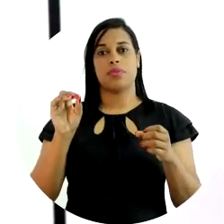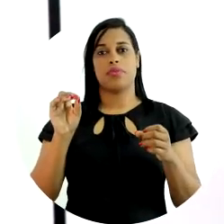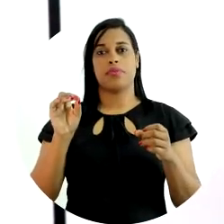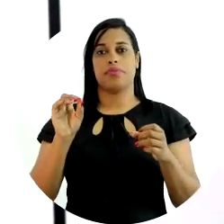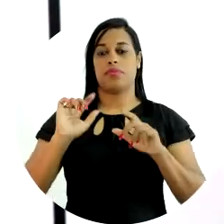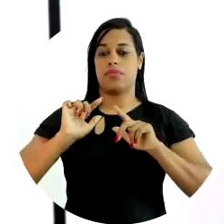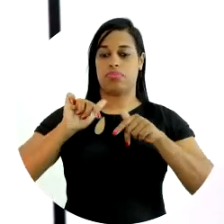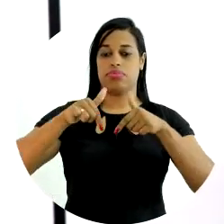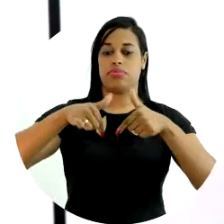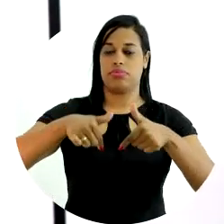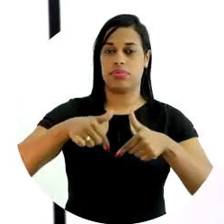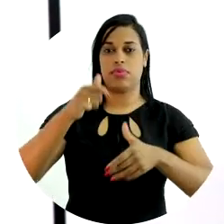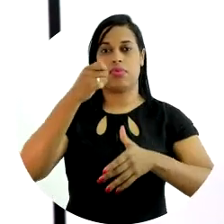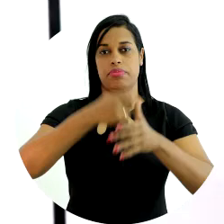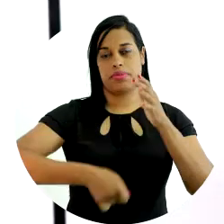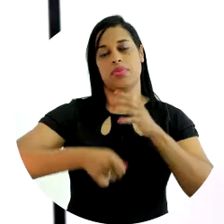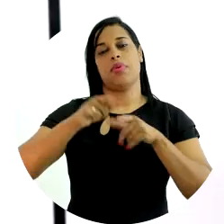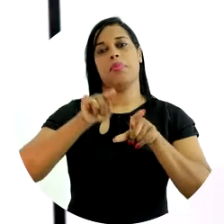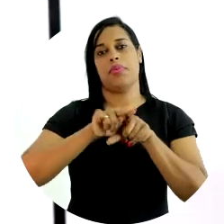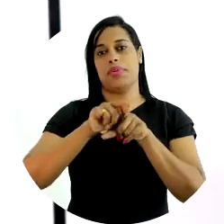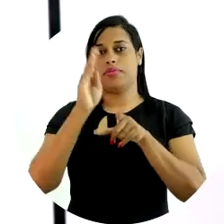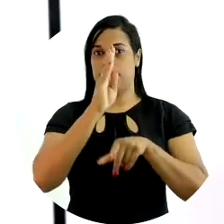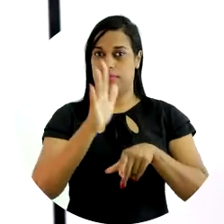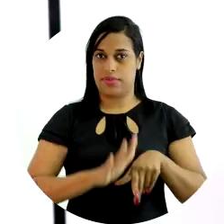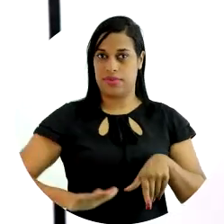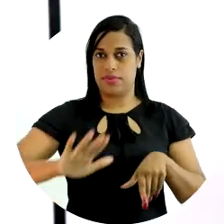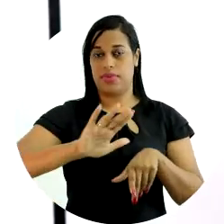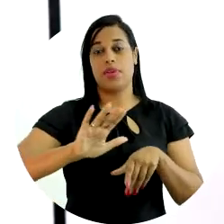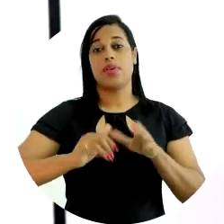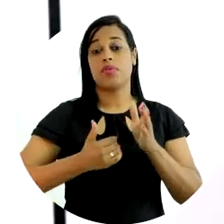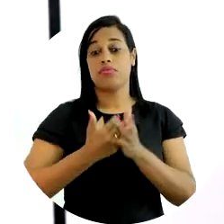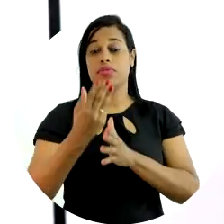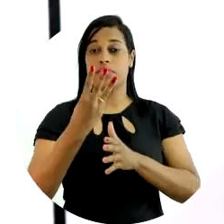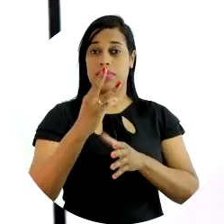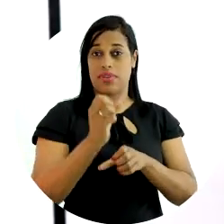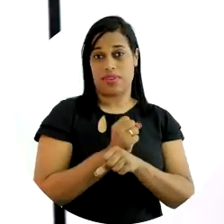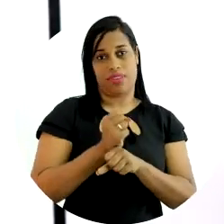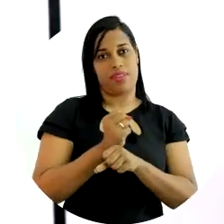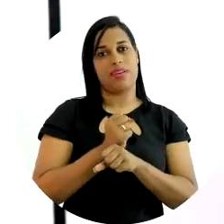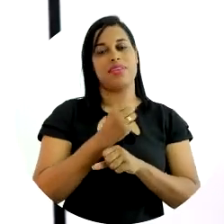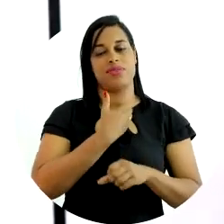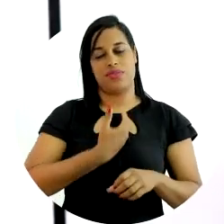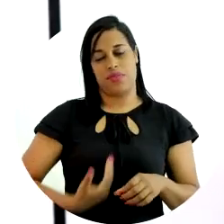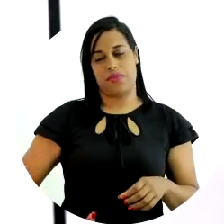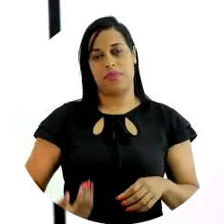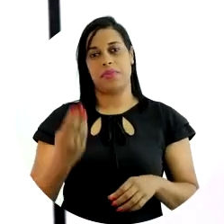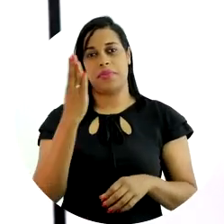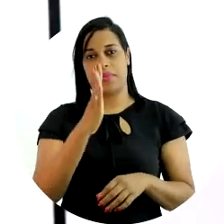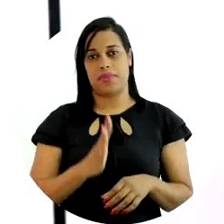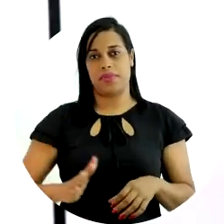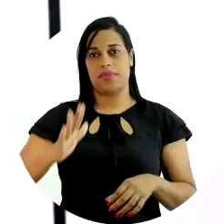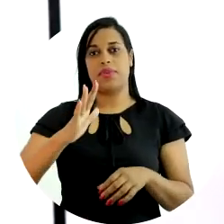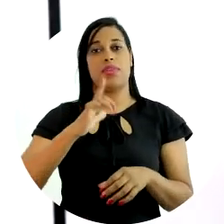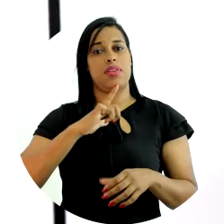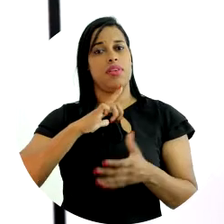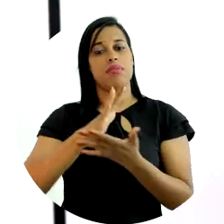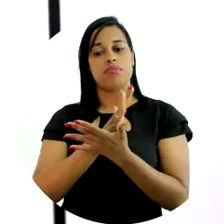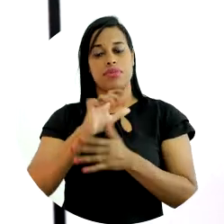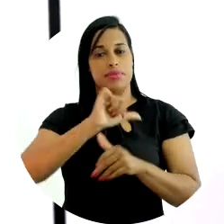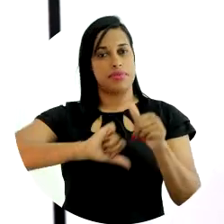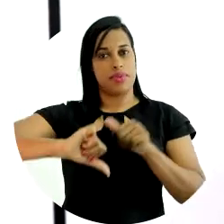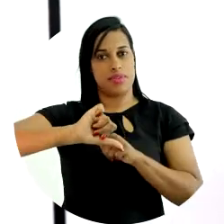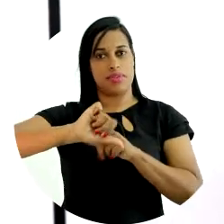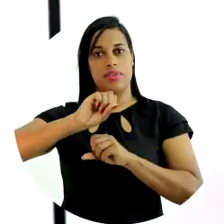deu um golpe, né, e virou ditador, e que passou basicamente 30 anos no governo do Brasil, foram